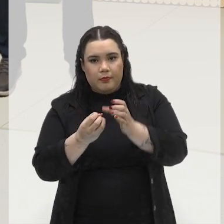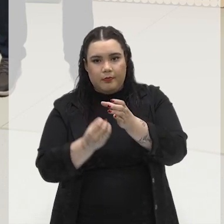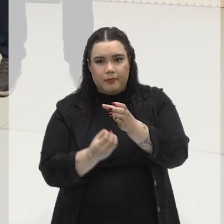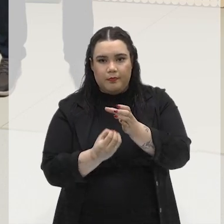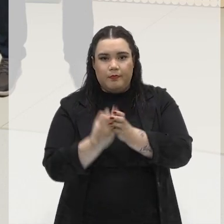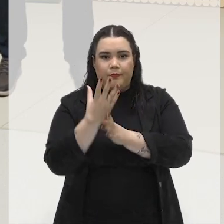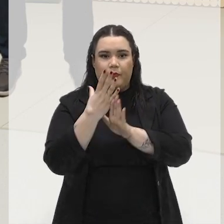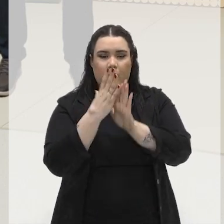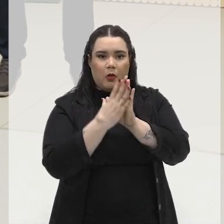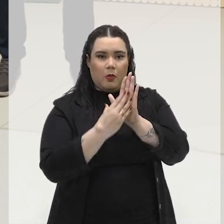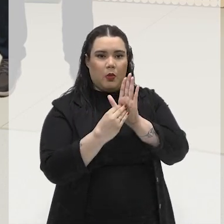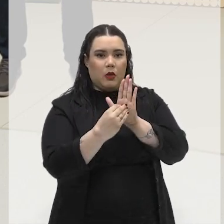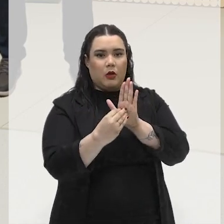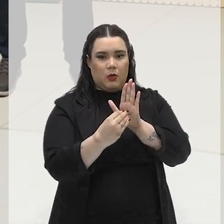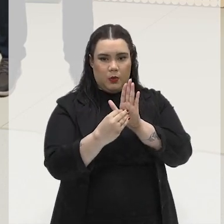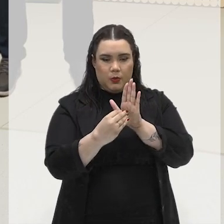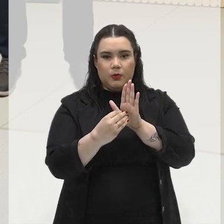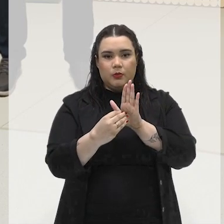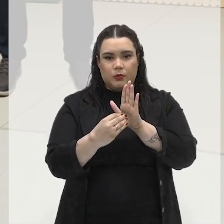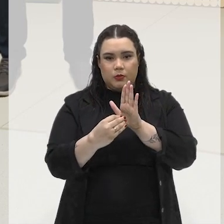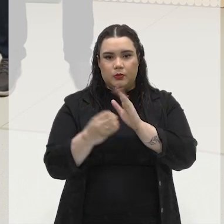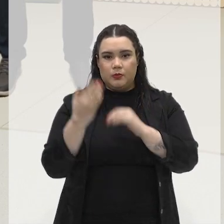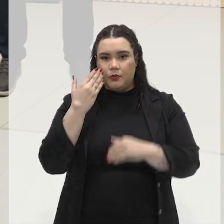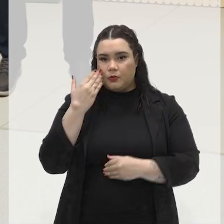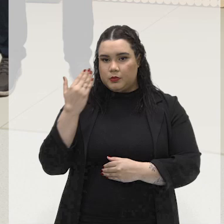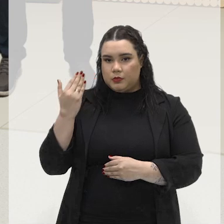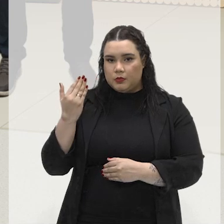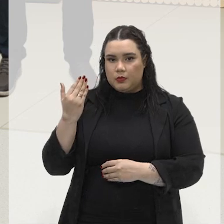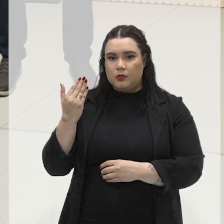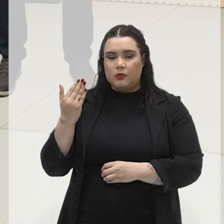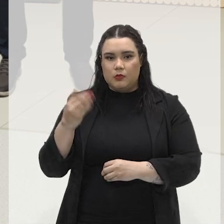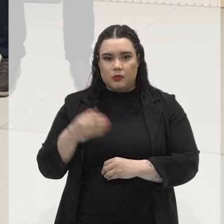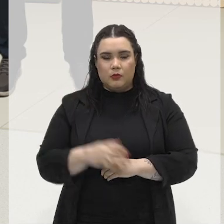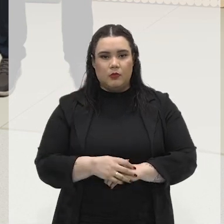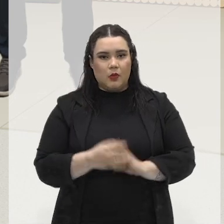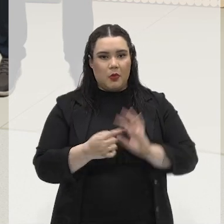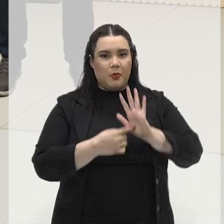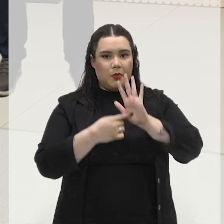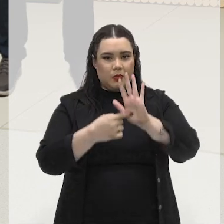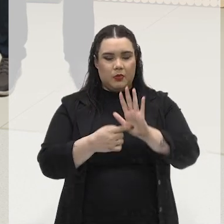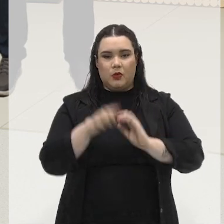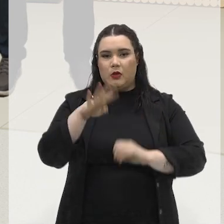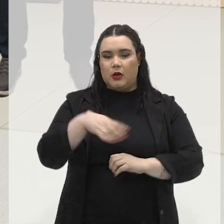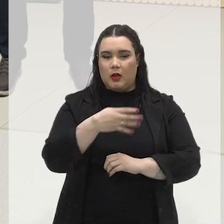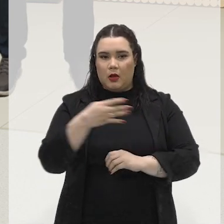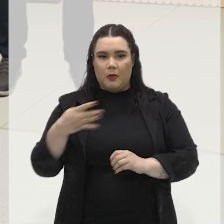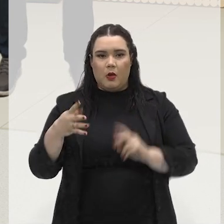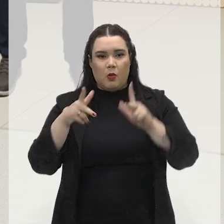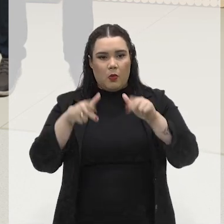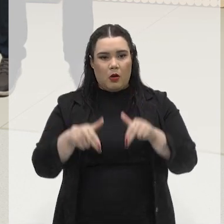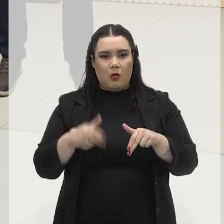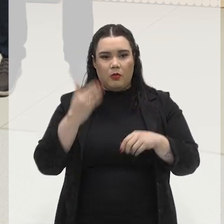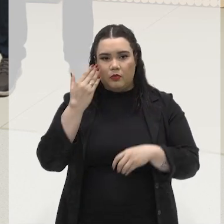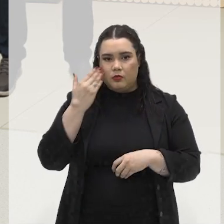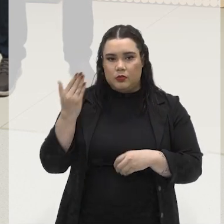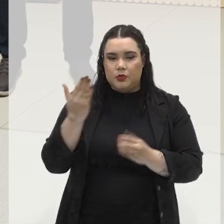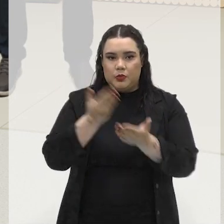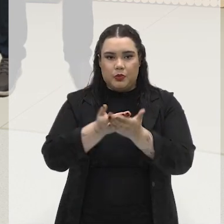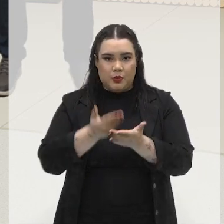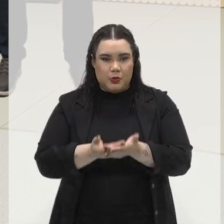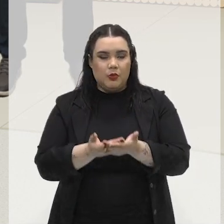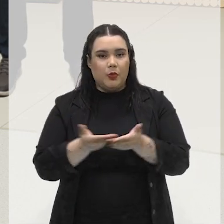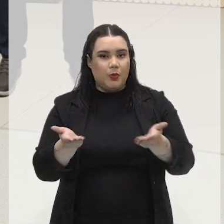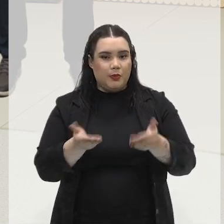modelo padrão, tá, pessoal? Então, esse modelo padrão aí, que nós acabamos de ver na tabela, é exatamente isso que nós estamos vendo